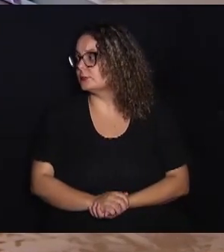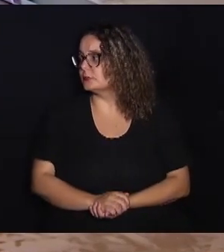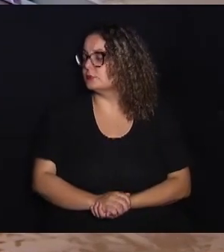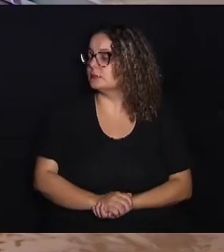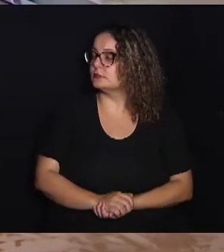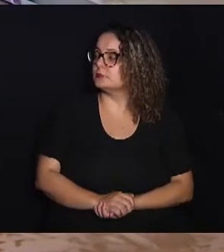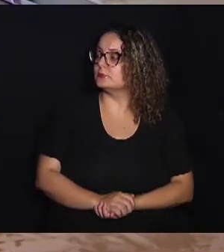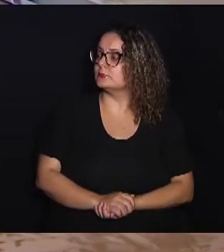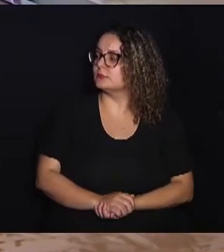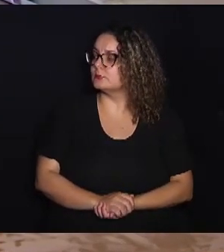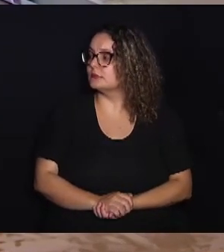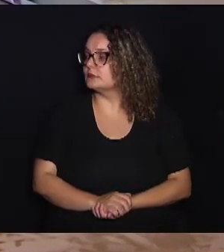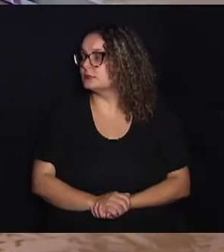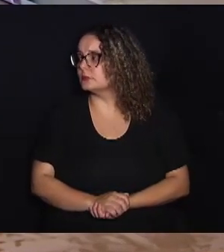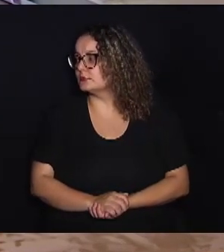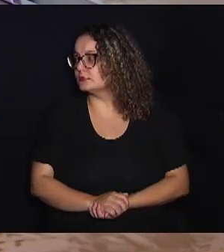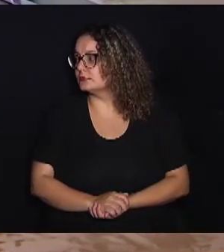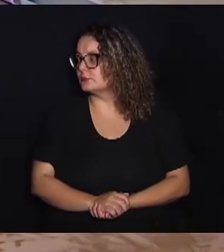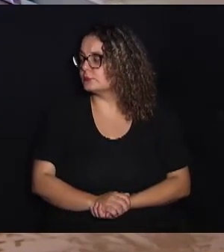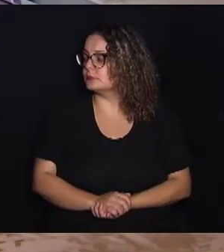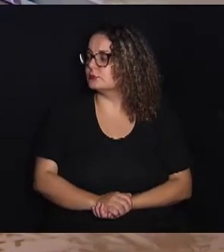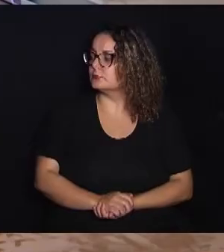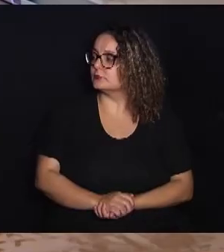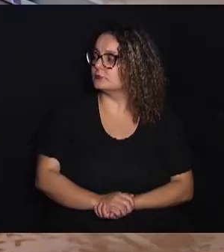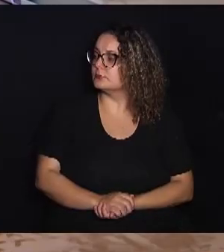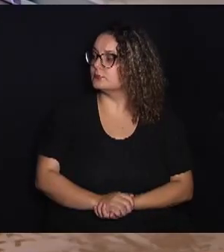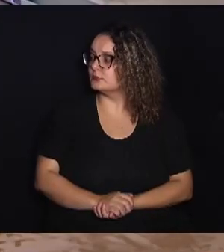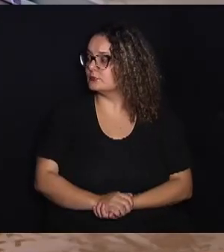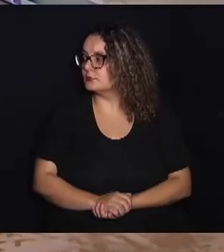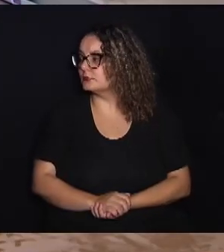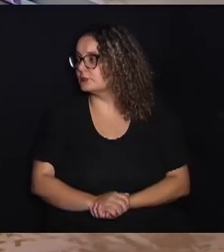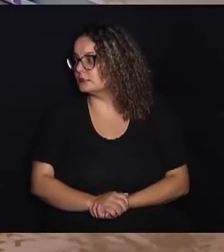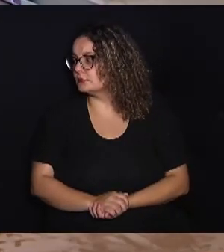gente vai usar a balança para pesar